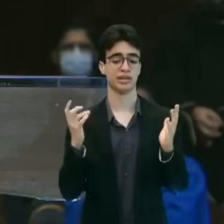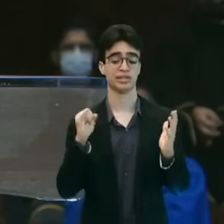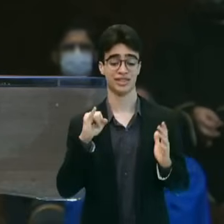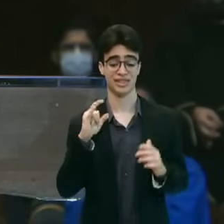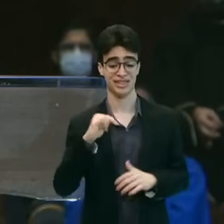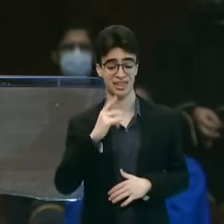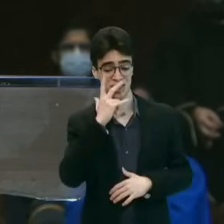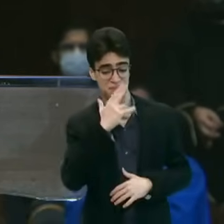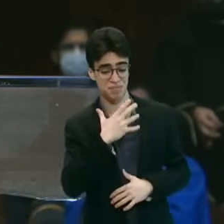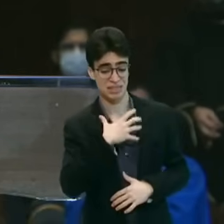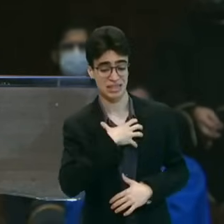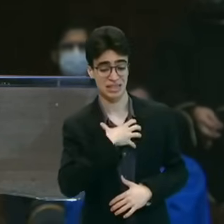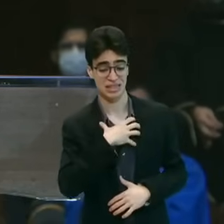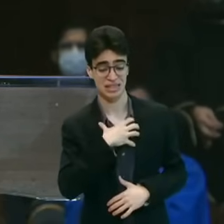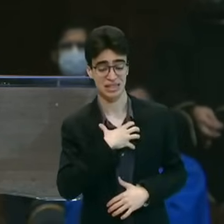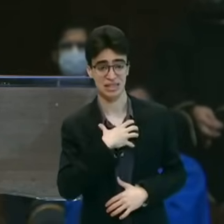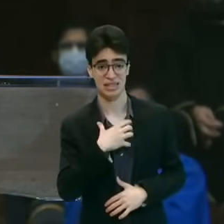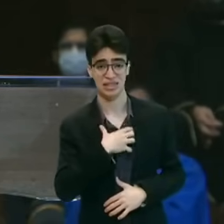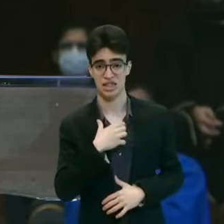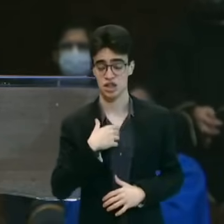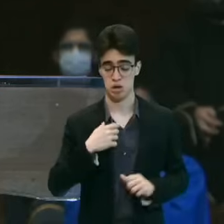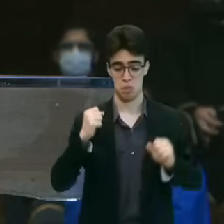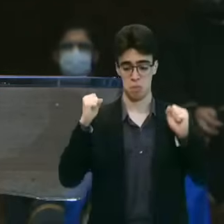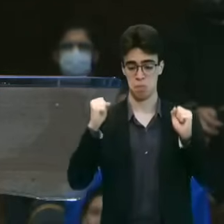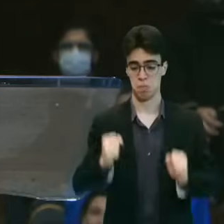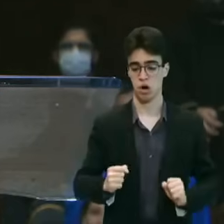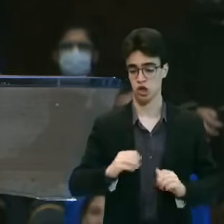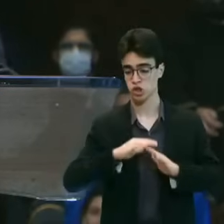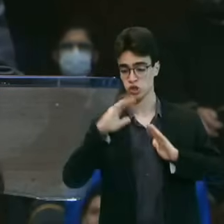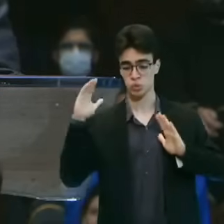um sentimento de onipotência.